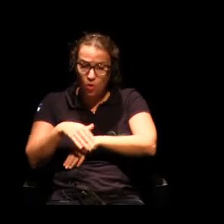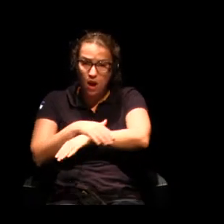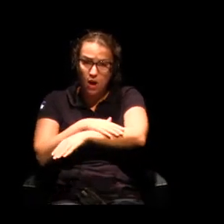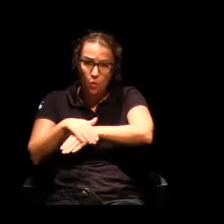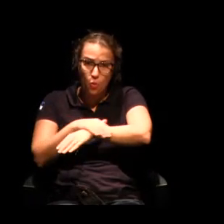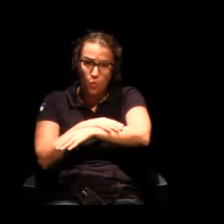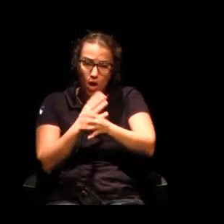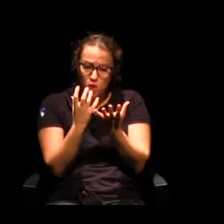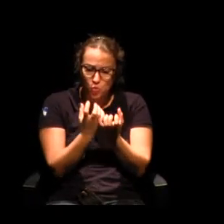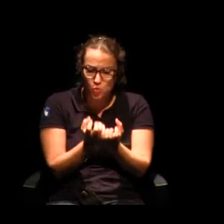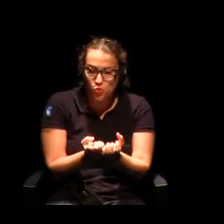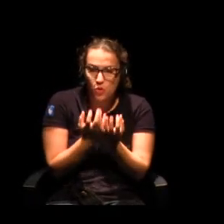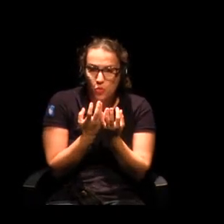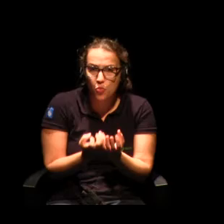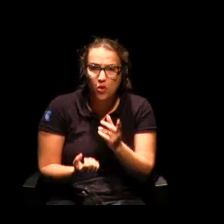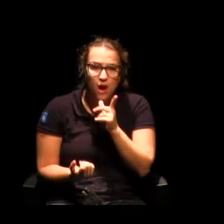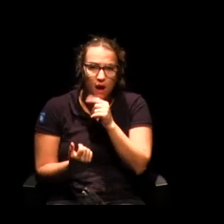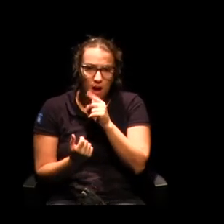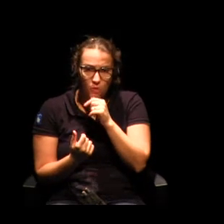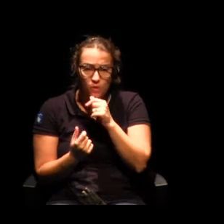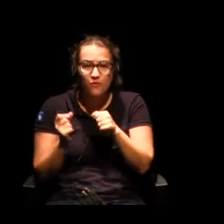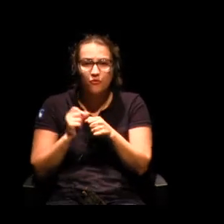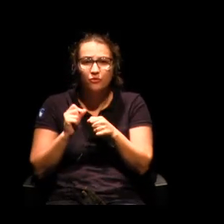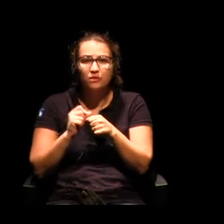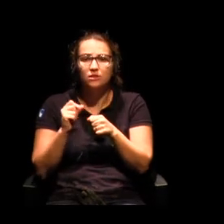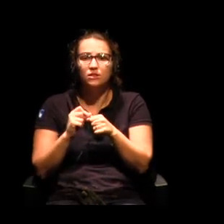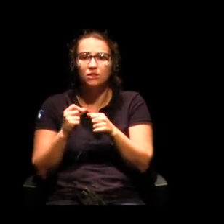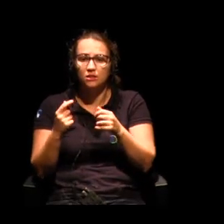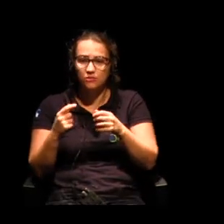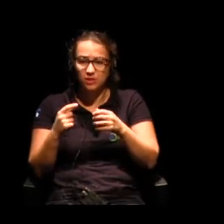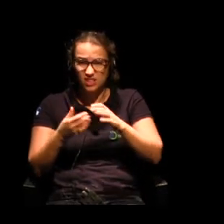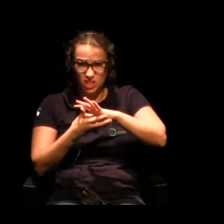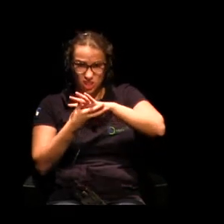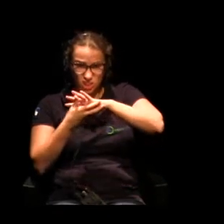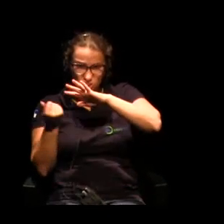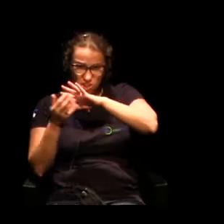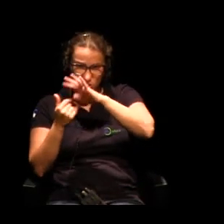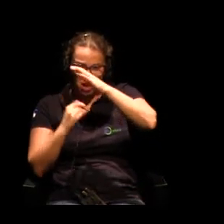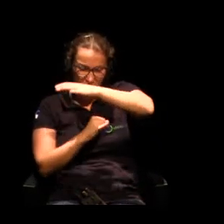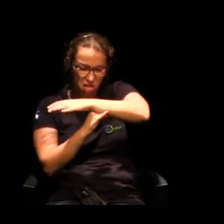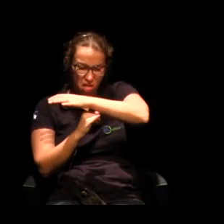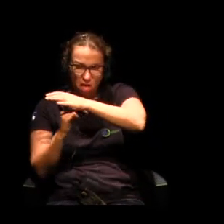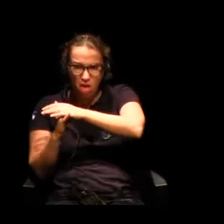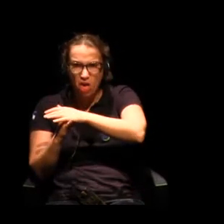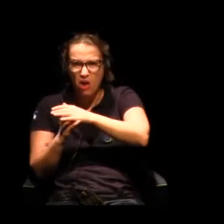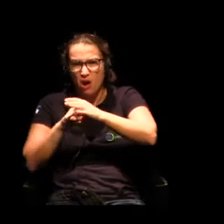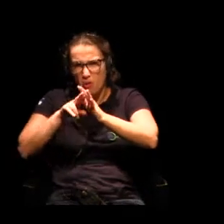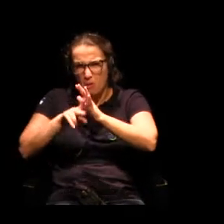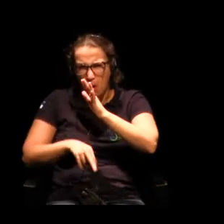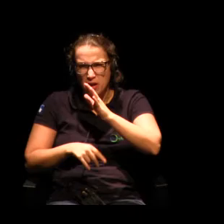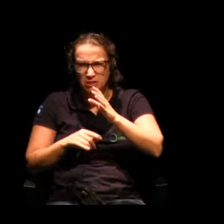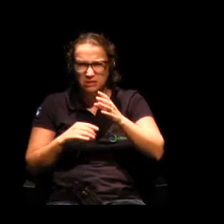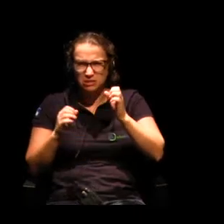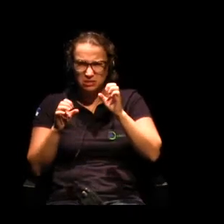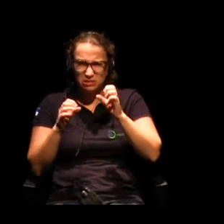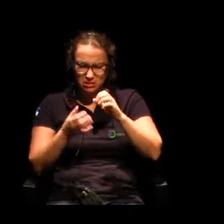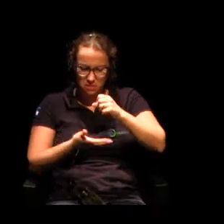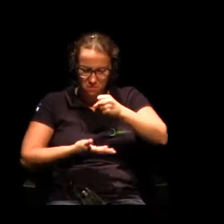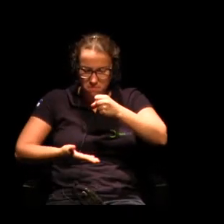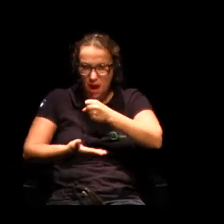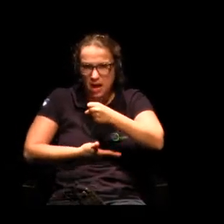essas ruas para absorção de águas, e o que fizemos foi usar a infraestrutura, tirar a